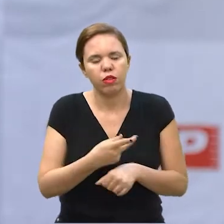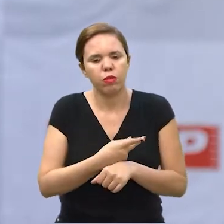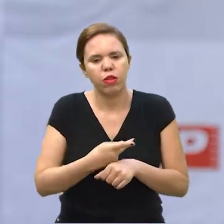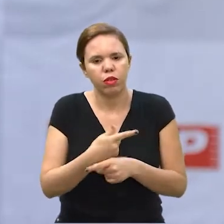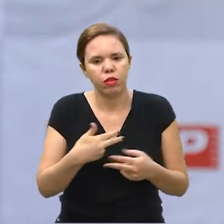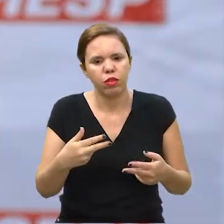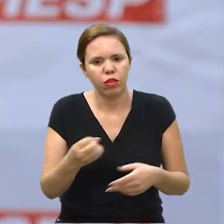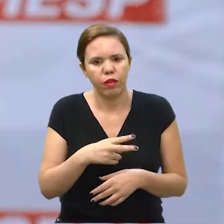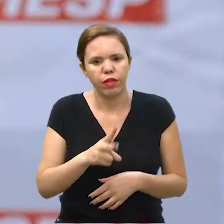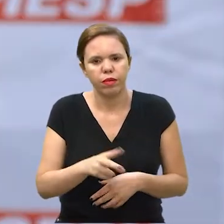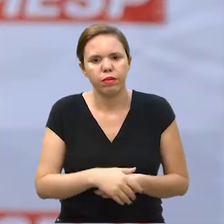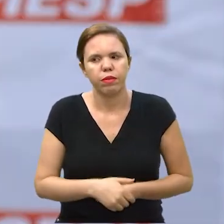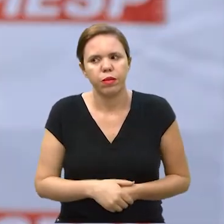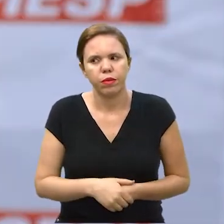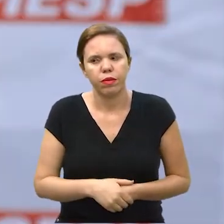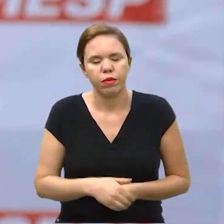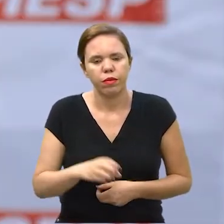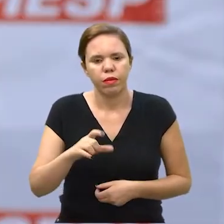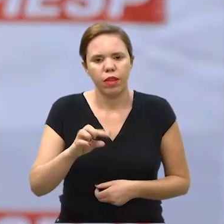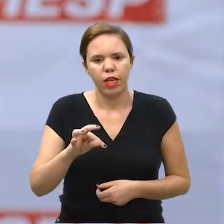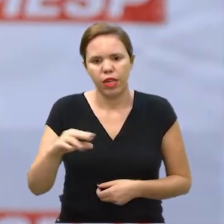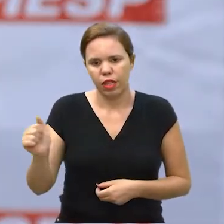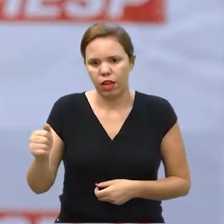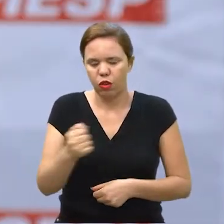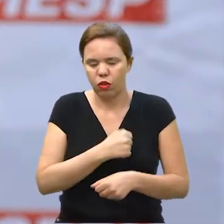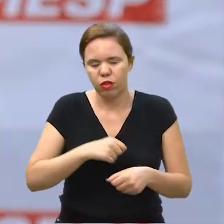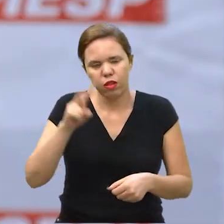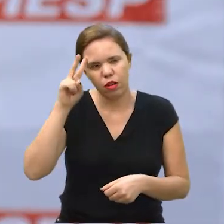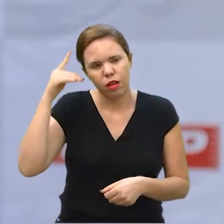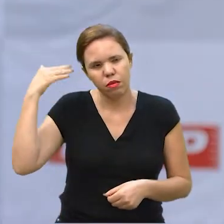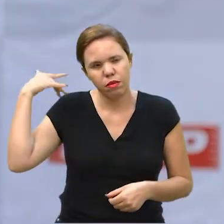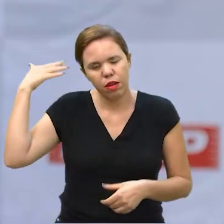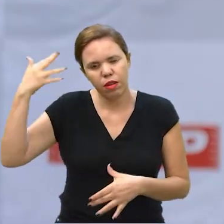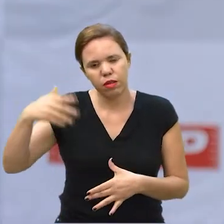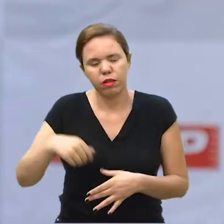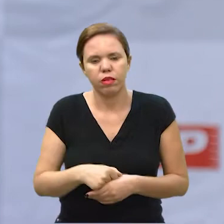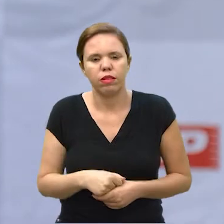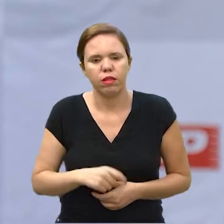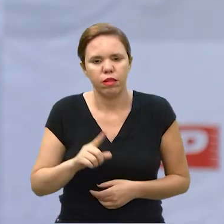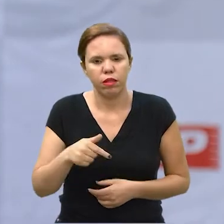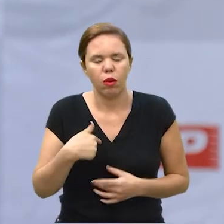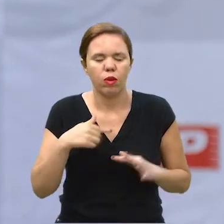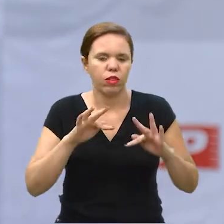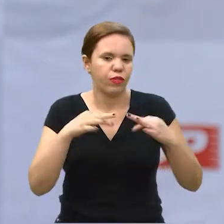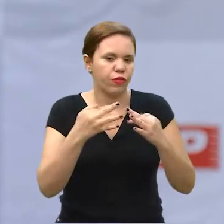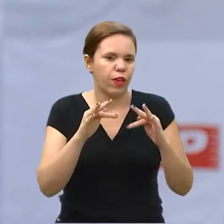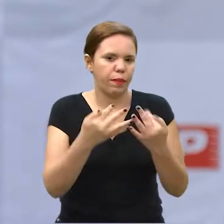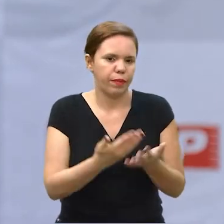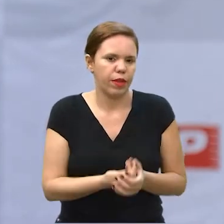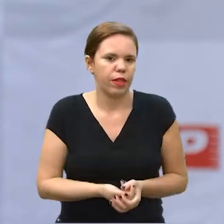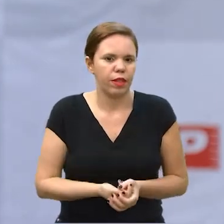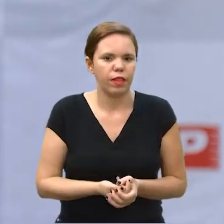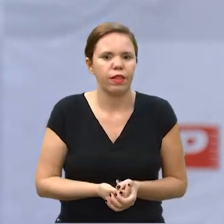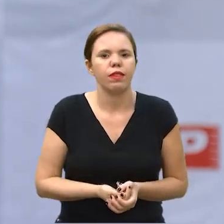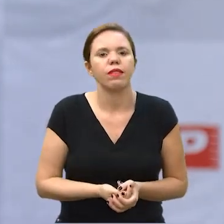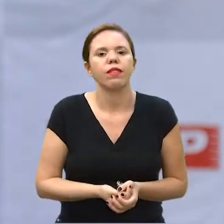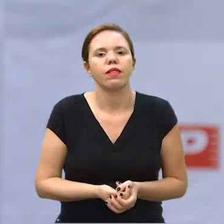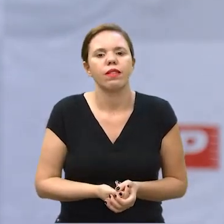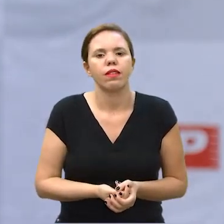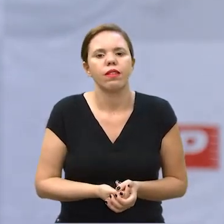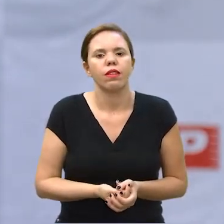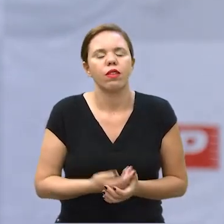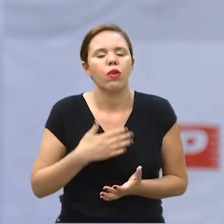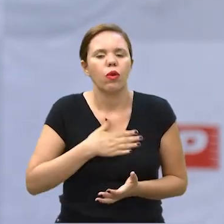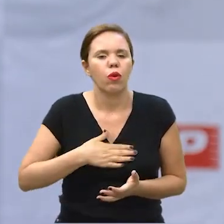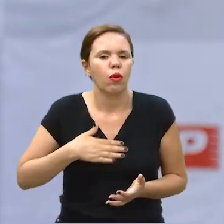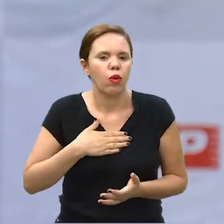coisa nova sempre. Para Clarita, cozinhar traz boas lembranças. É uma coisa de família, né? É um